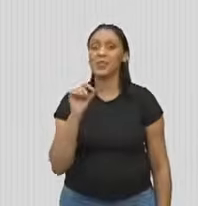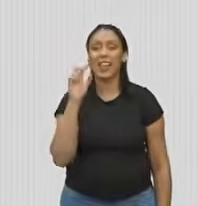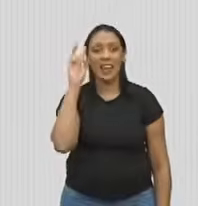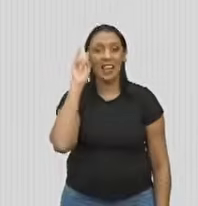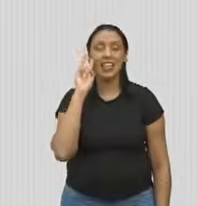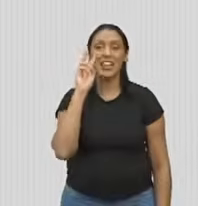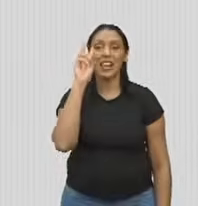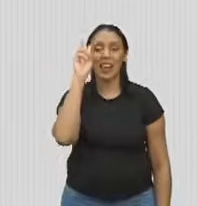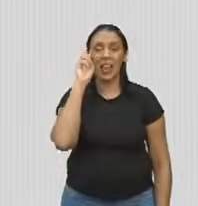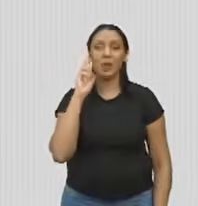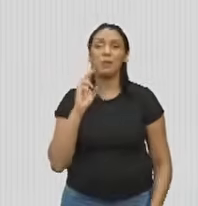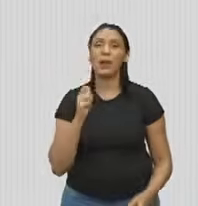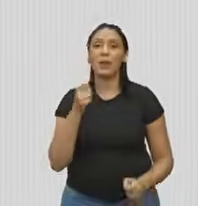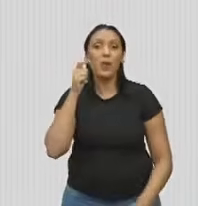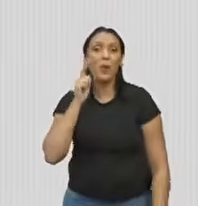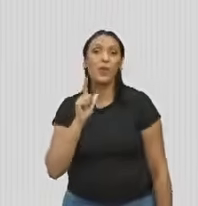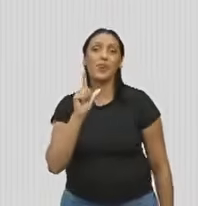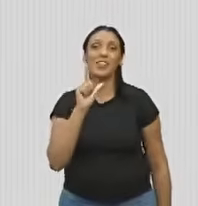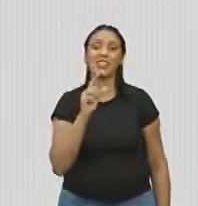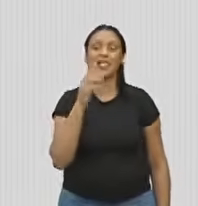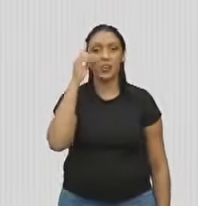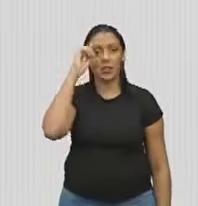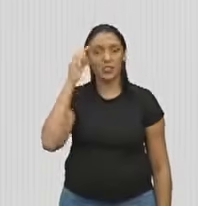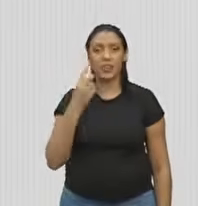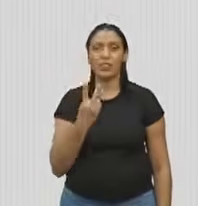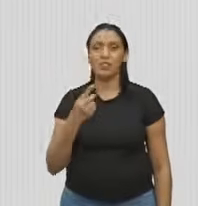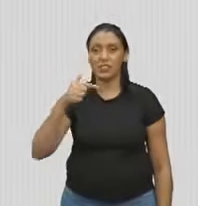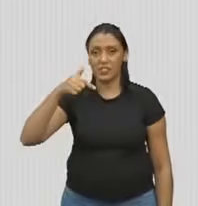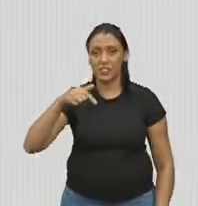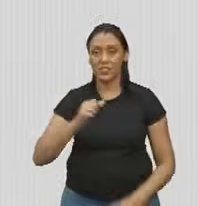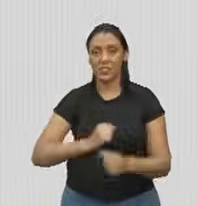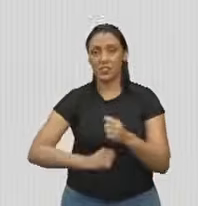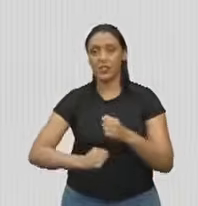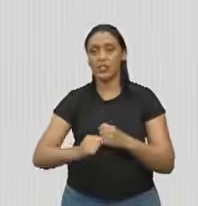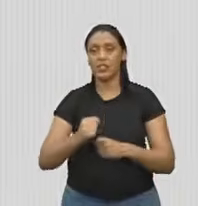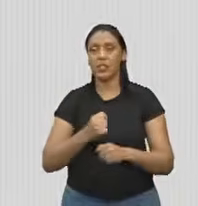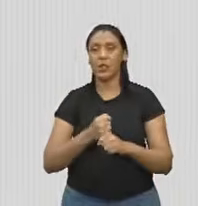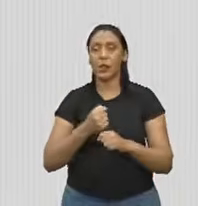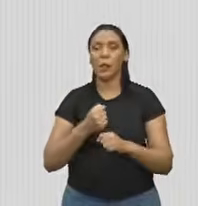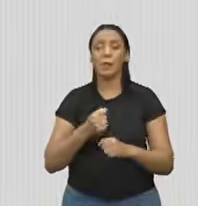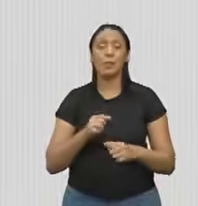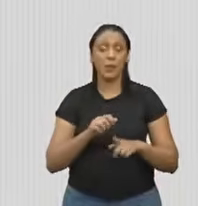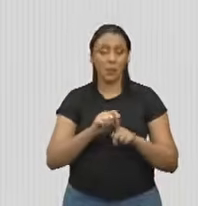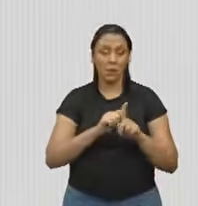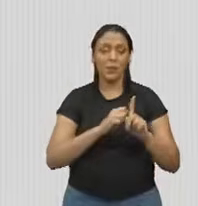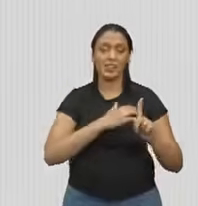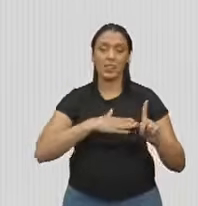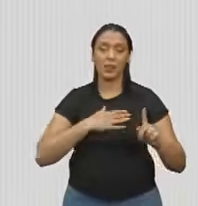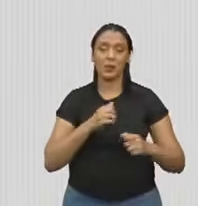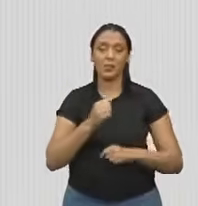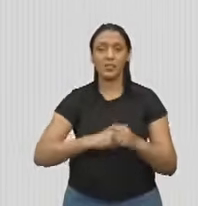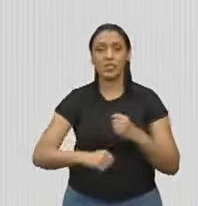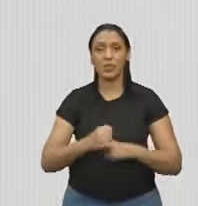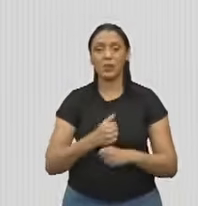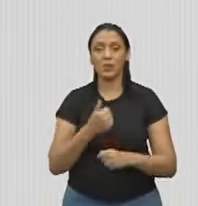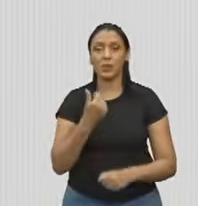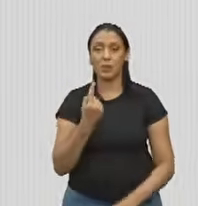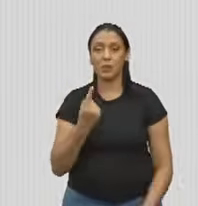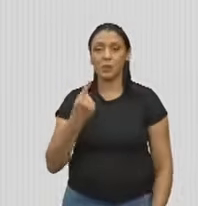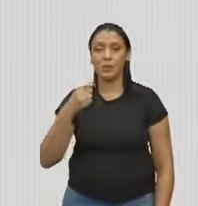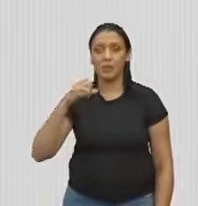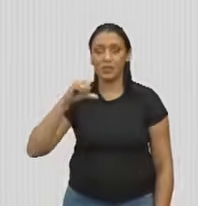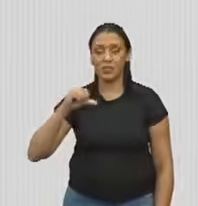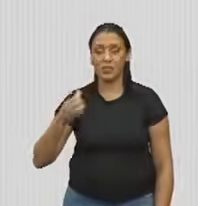uma conquista que aconteceu em 27 de agosto de 1962, quando a profissão foi